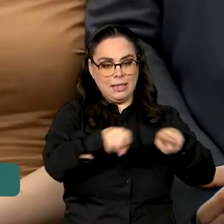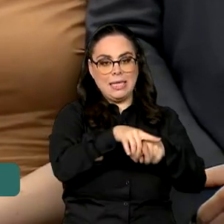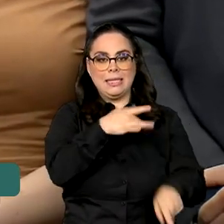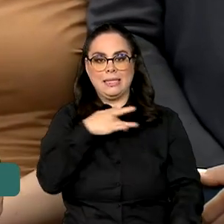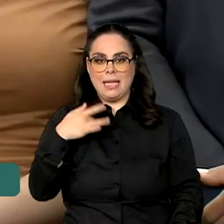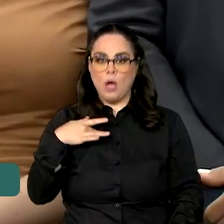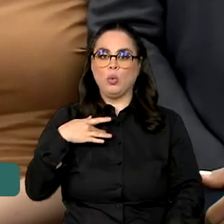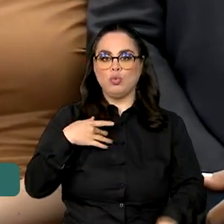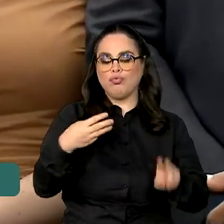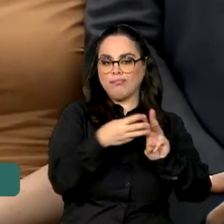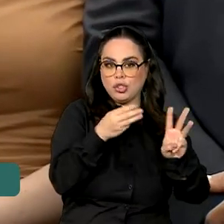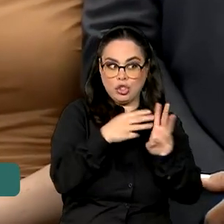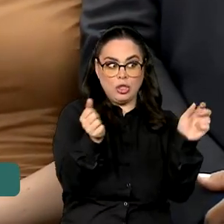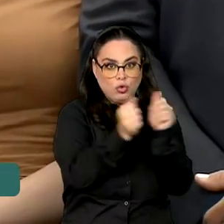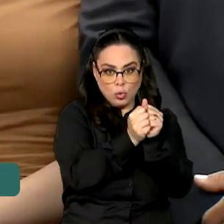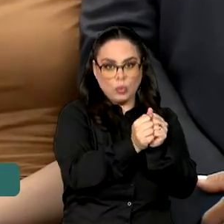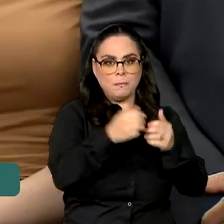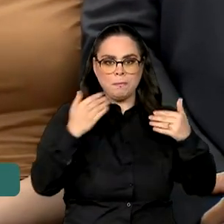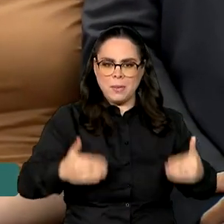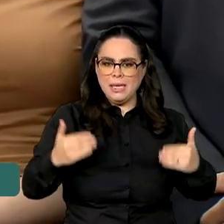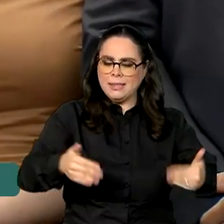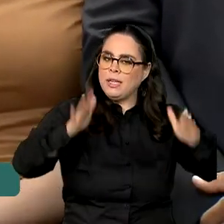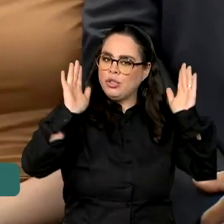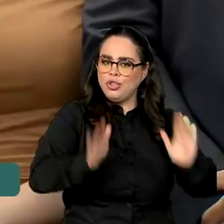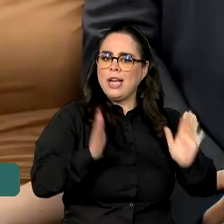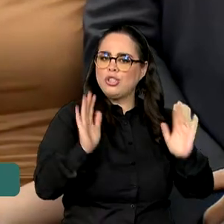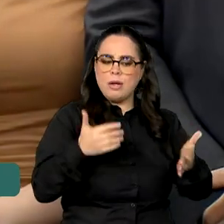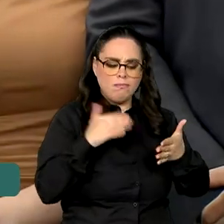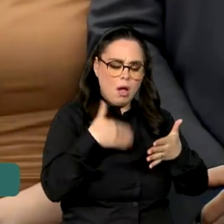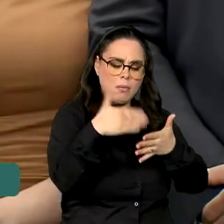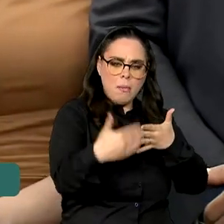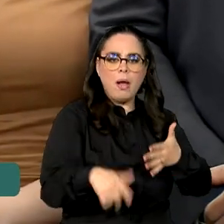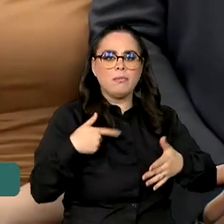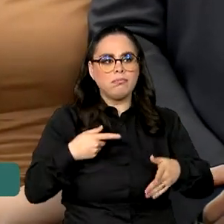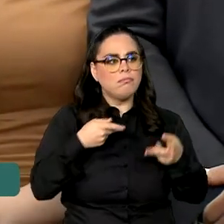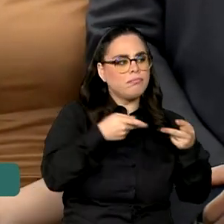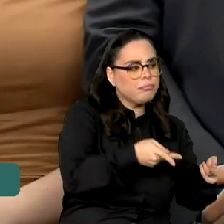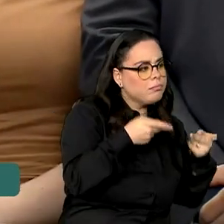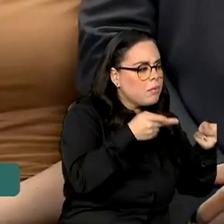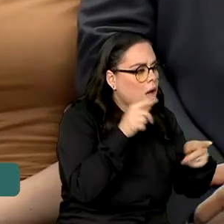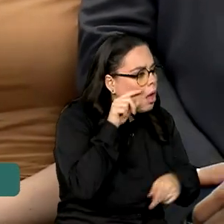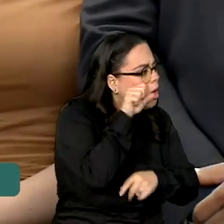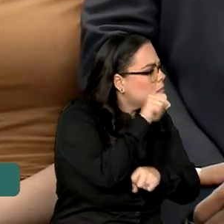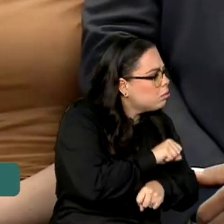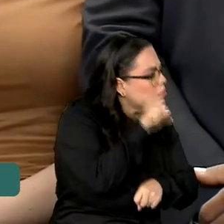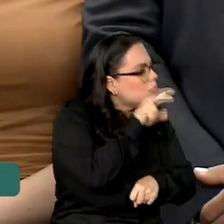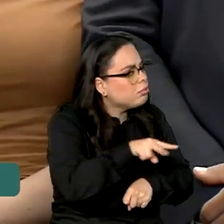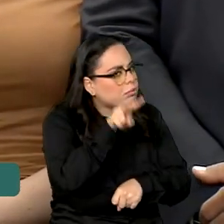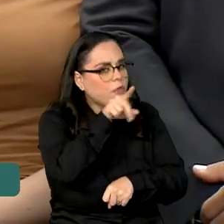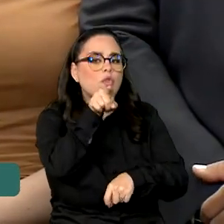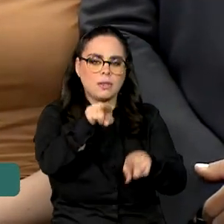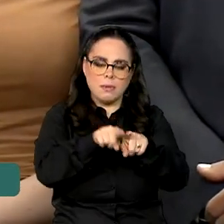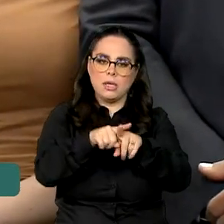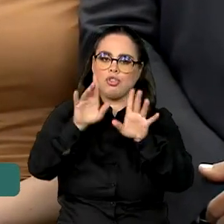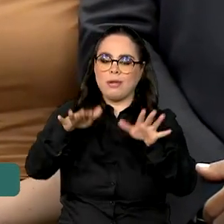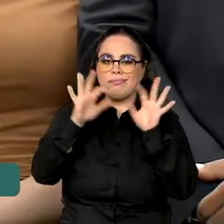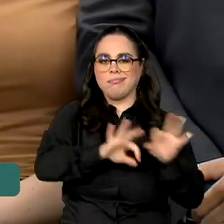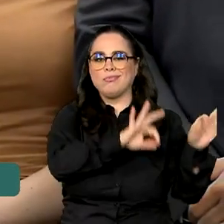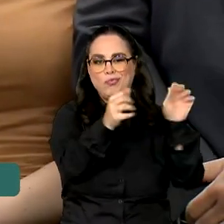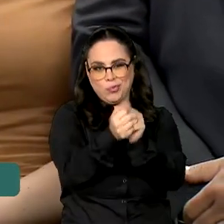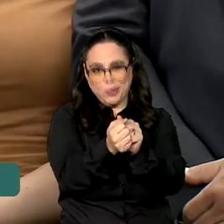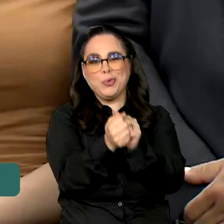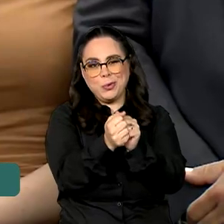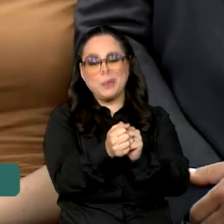indígena e o que o ministério já vem fazendo são visitas locais né que vocês também têm acompanhado eh